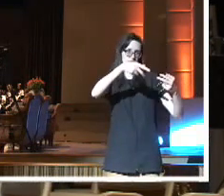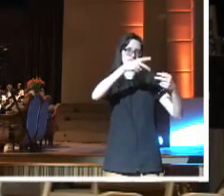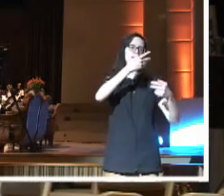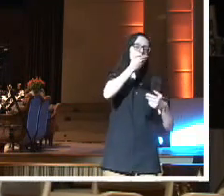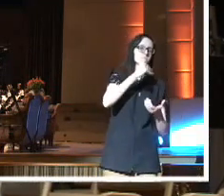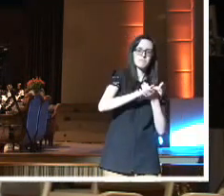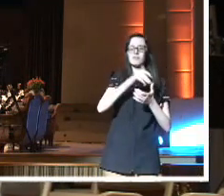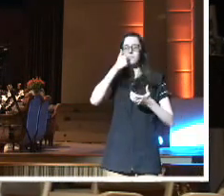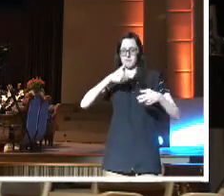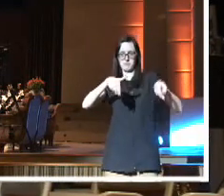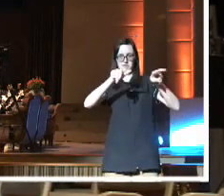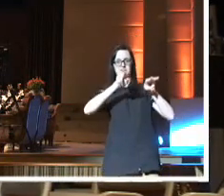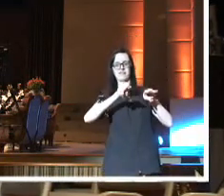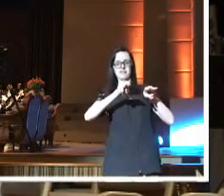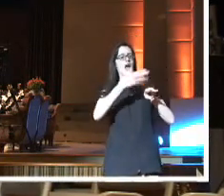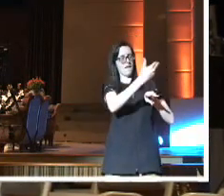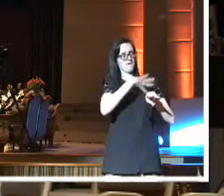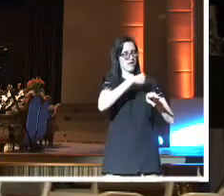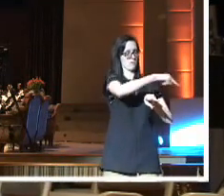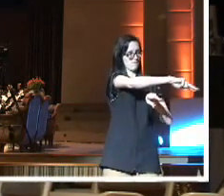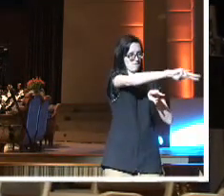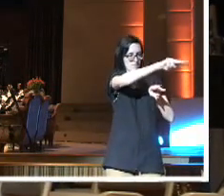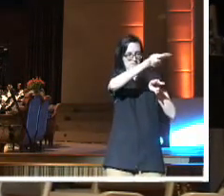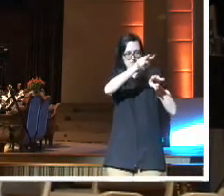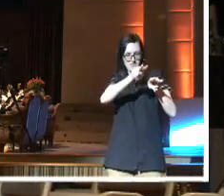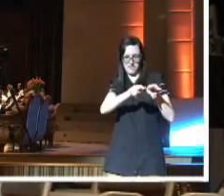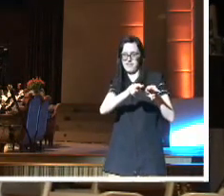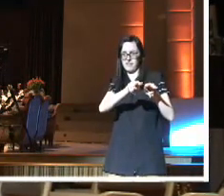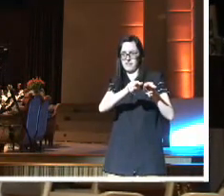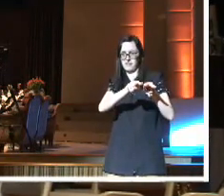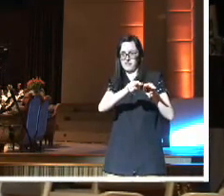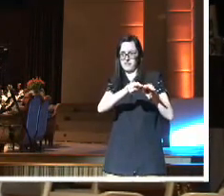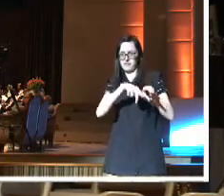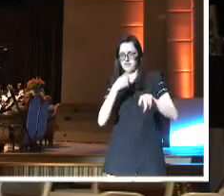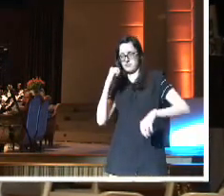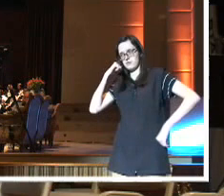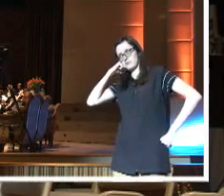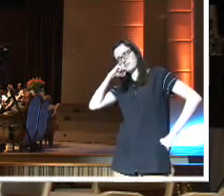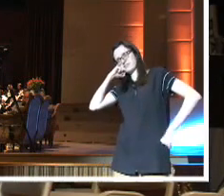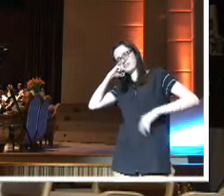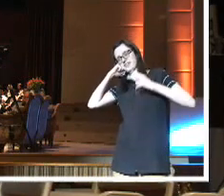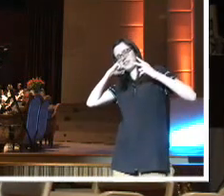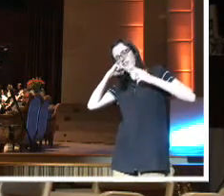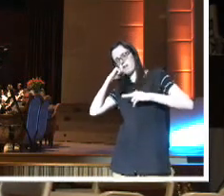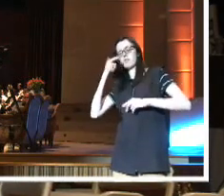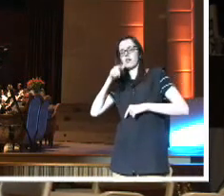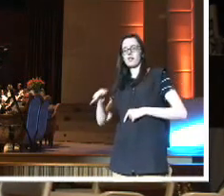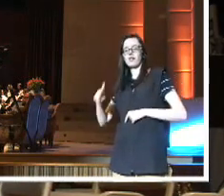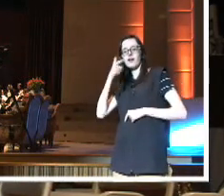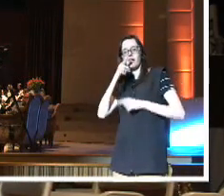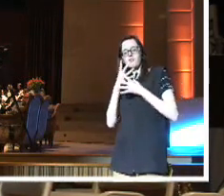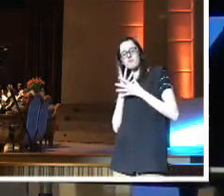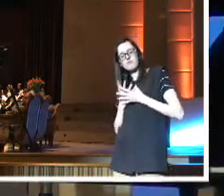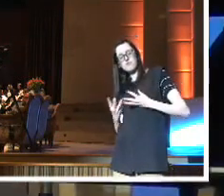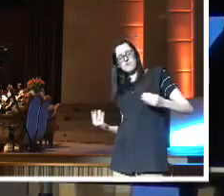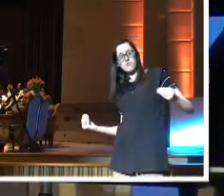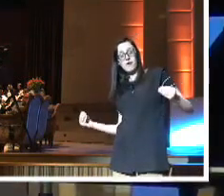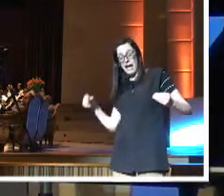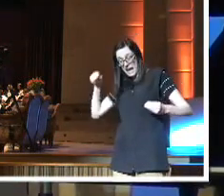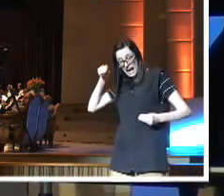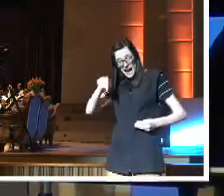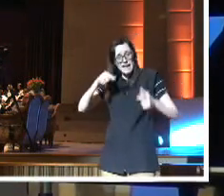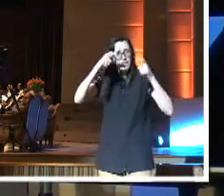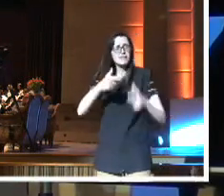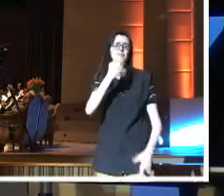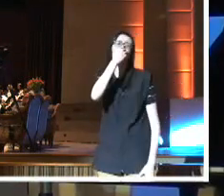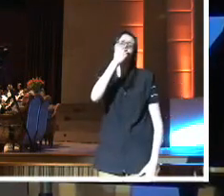Vem aqui deitar com o papai, vem aqui deitar com a mamãe. E a gente acolhe. E não há lugar mais seguro, mais gostoso de